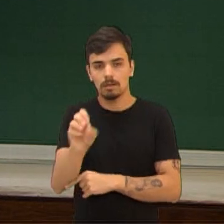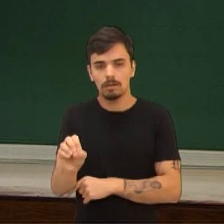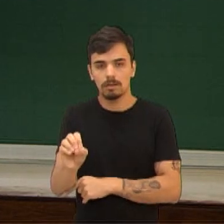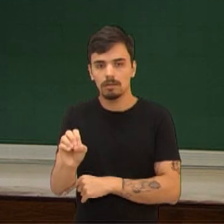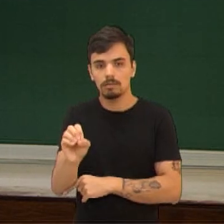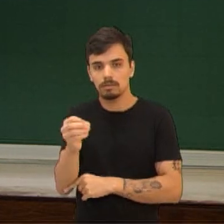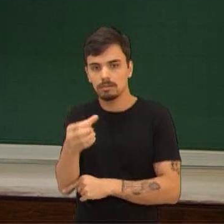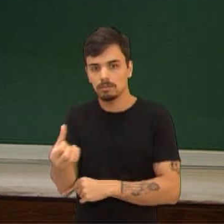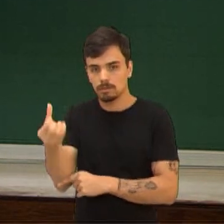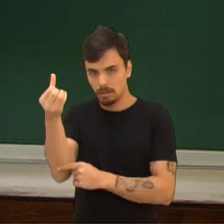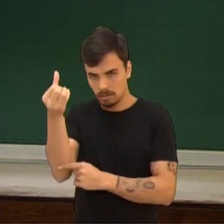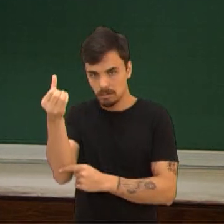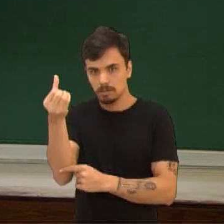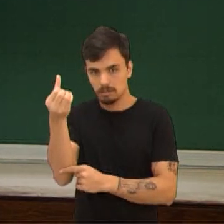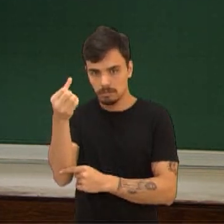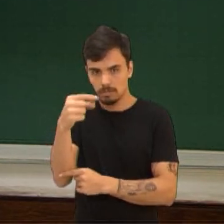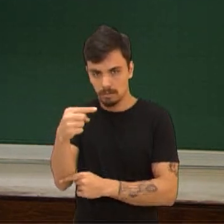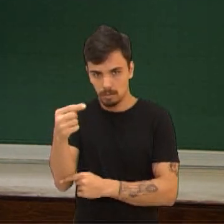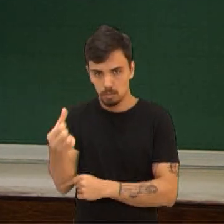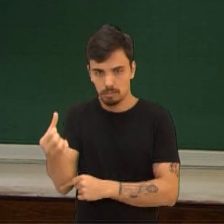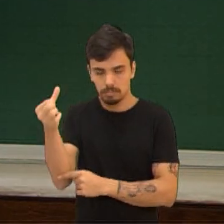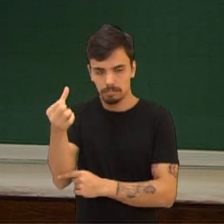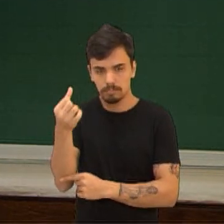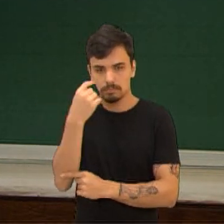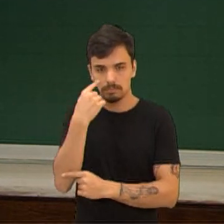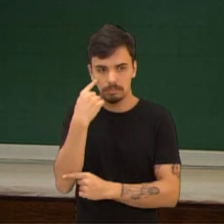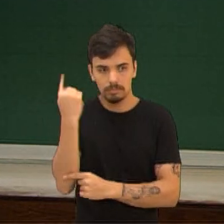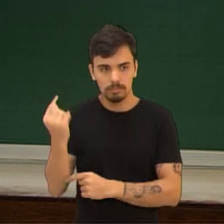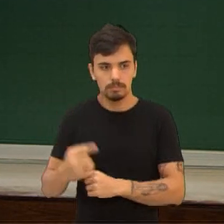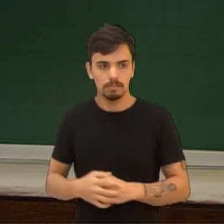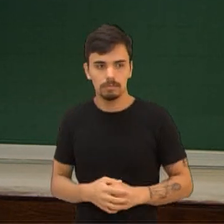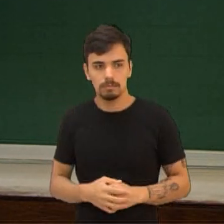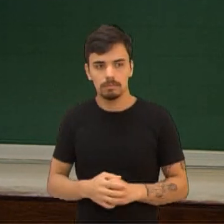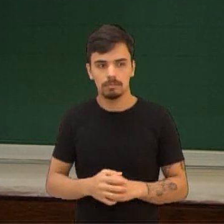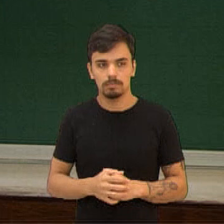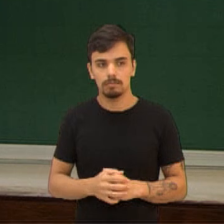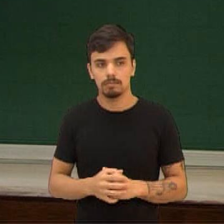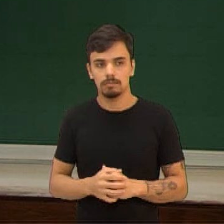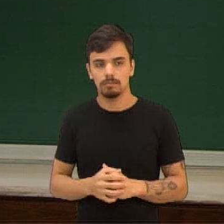que são 6 casas decimais. Ok? É o milionésimo